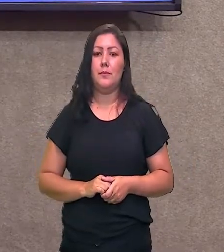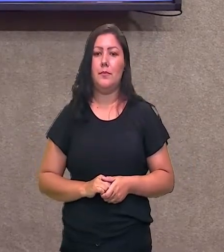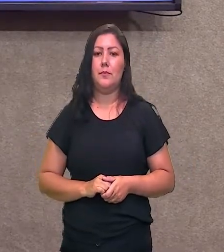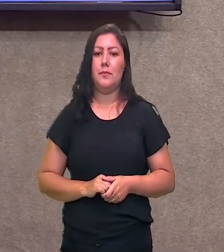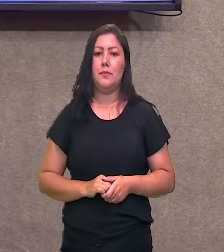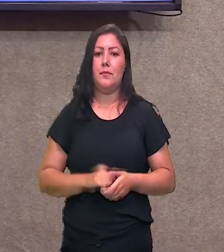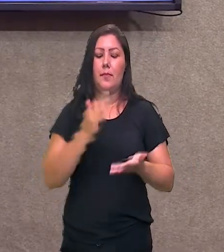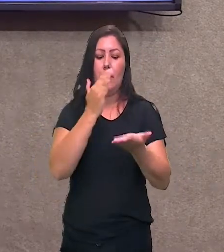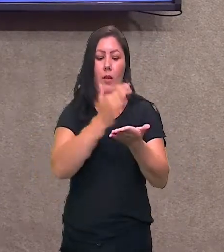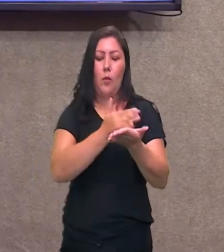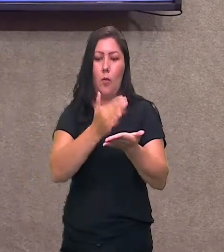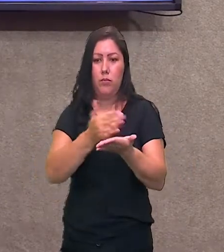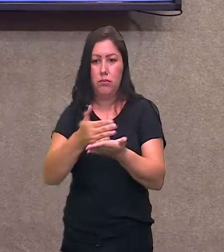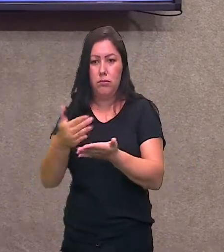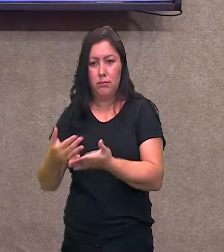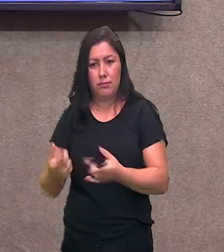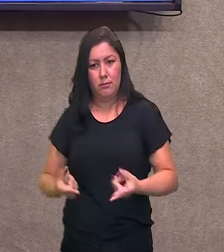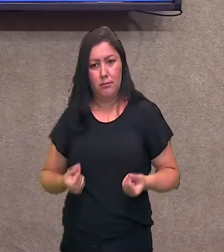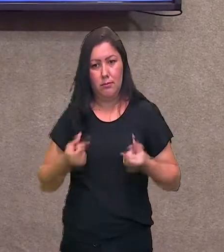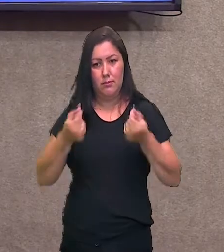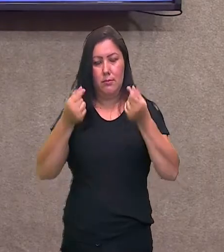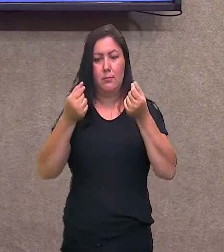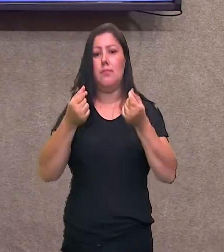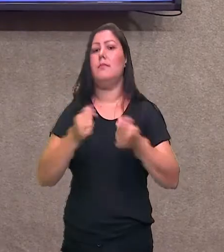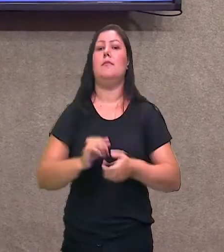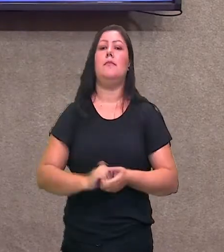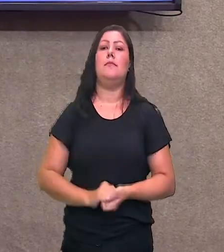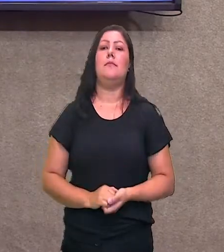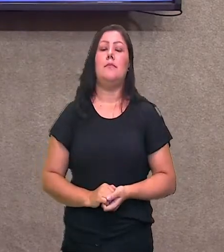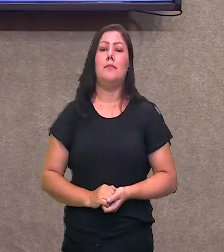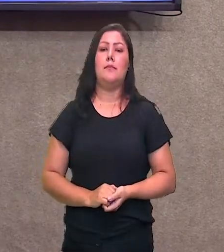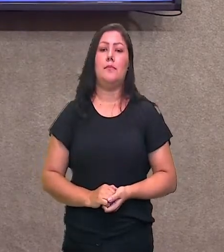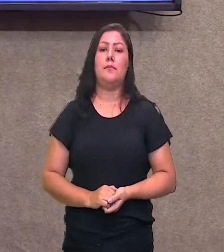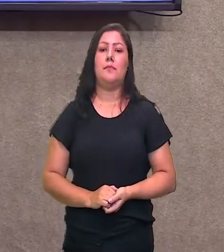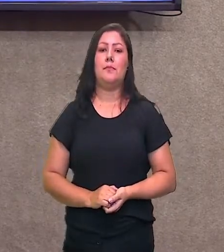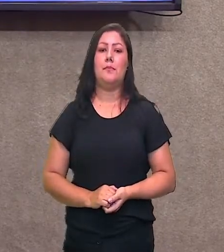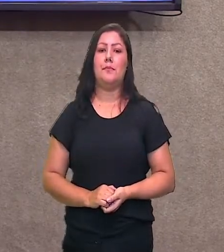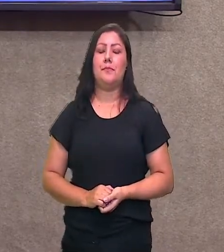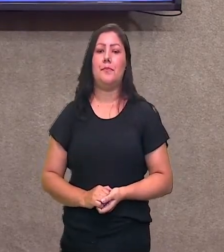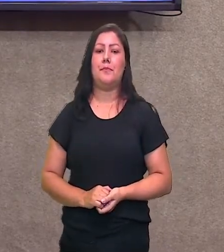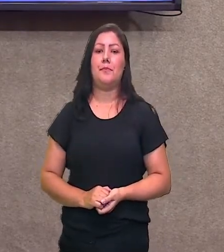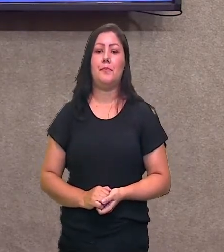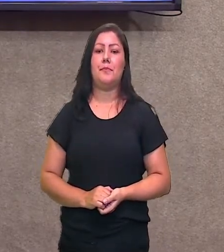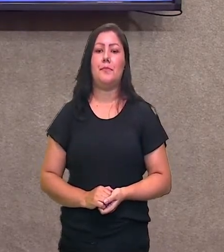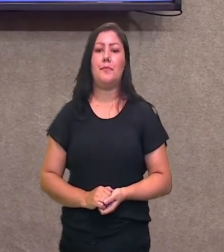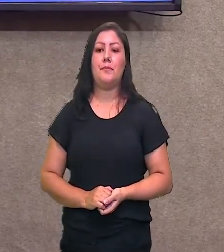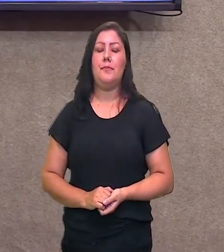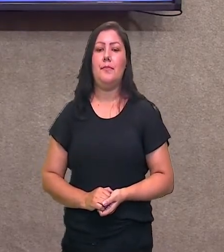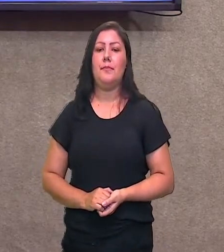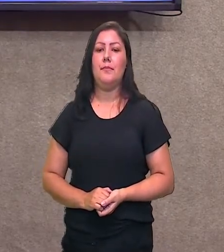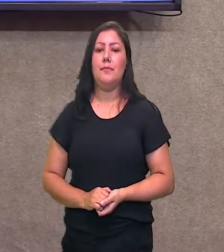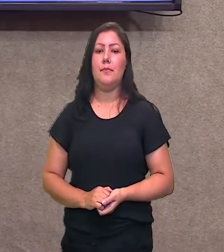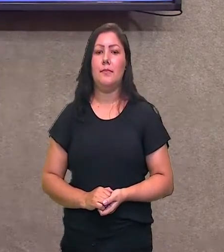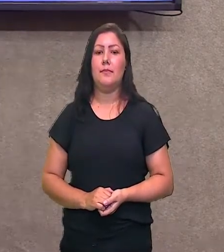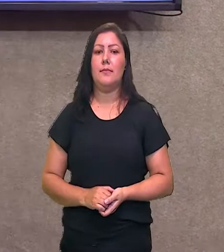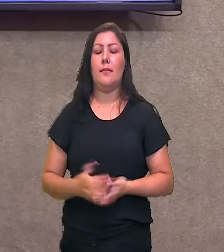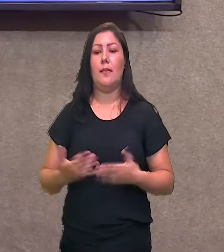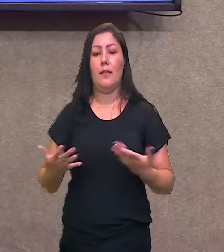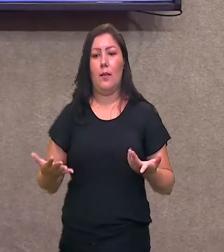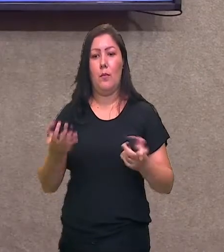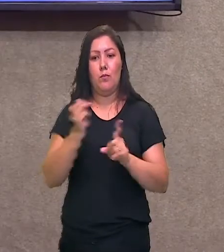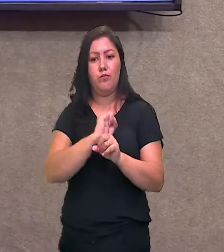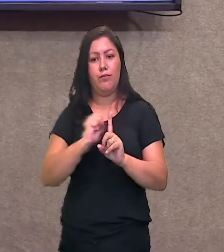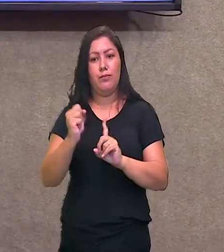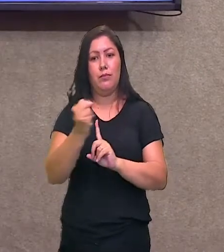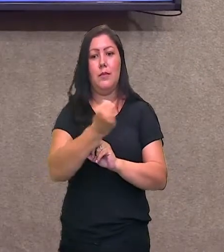E isso, antes de falarmos da fase, e isso faz abrir aqui o quê? Uma sociedade de